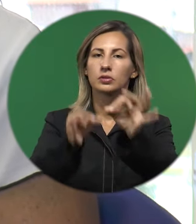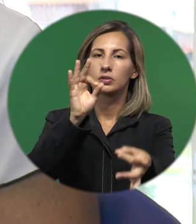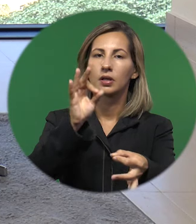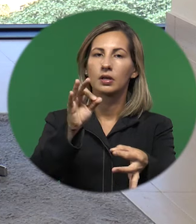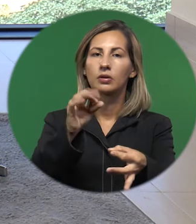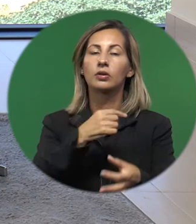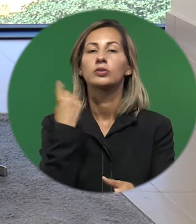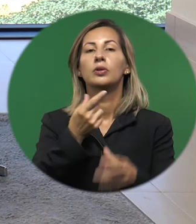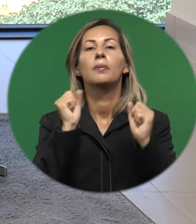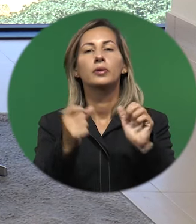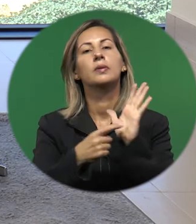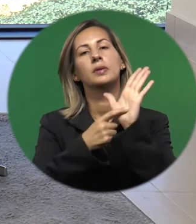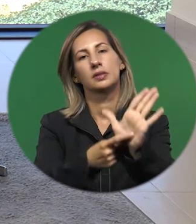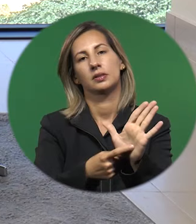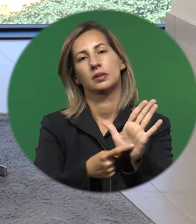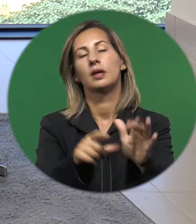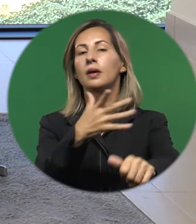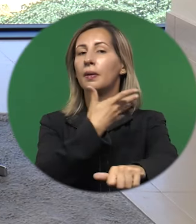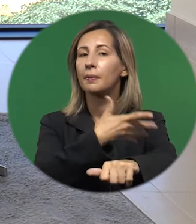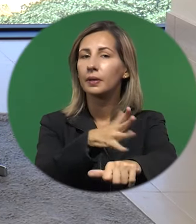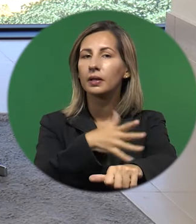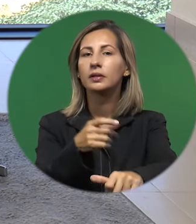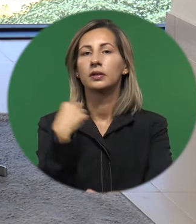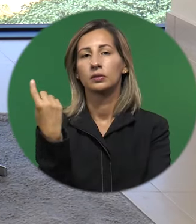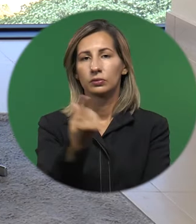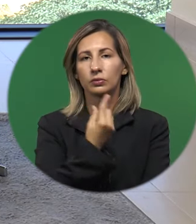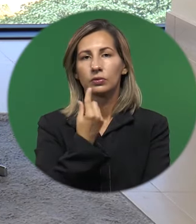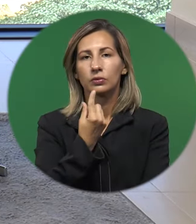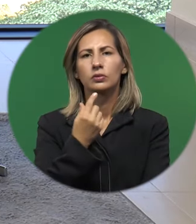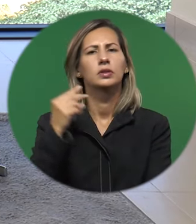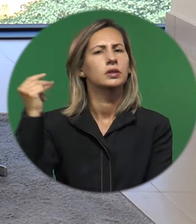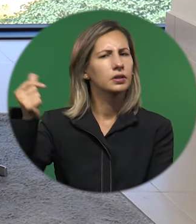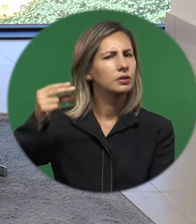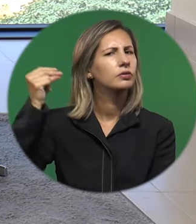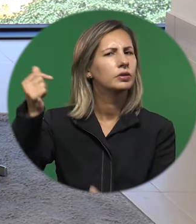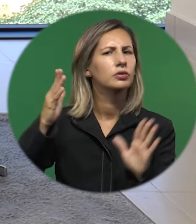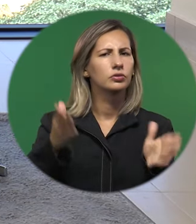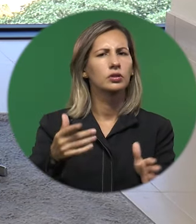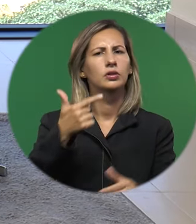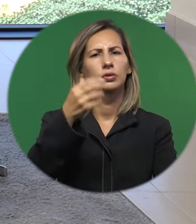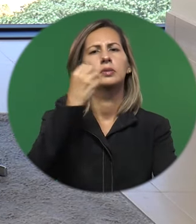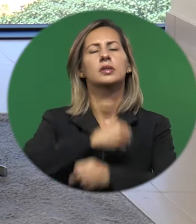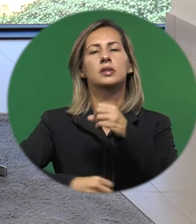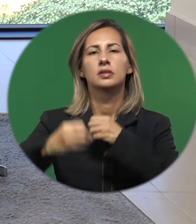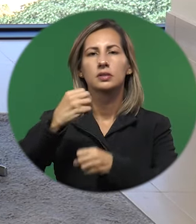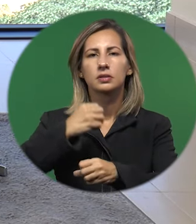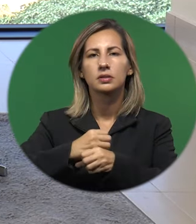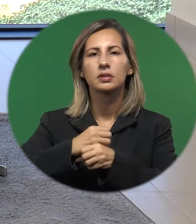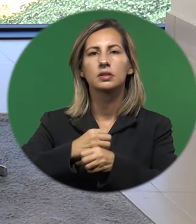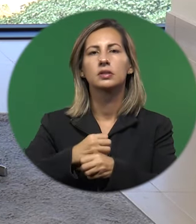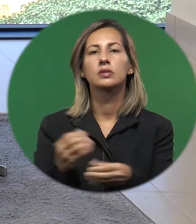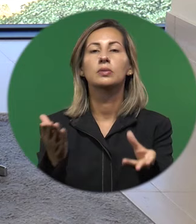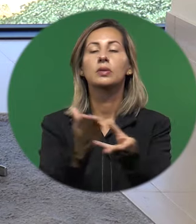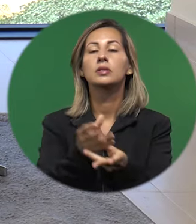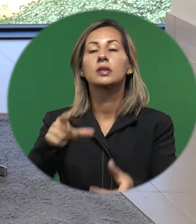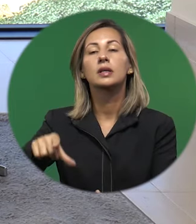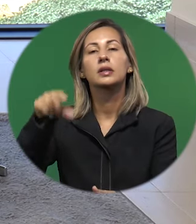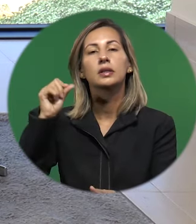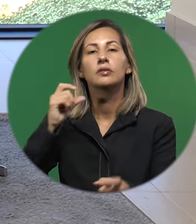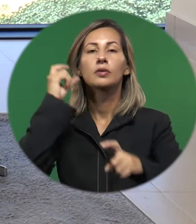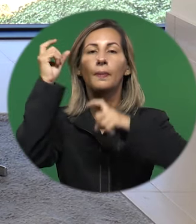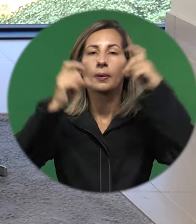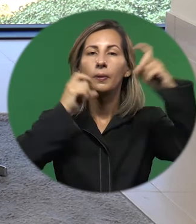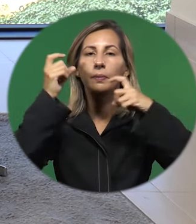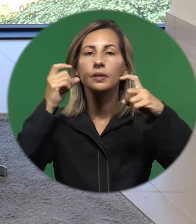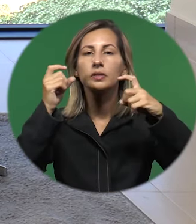Judiciário, para que a gente pudesse apresentar essa prática nossa, que já vem sendo desenvolvida desde 2016, que é o processo